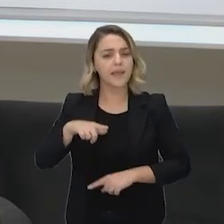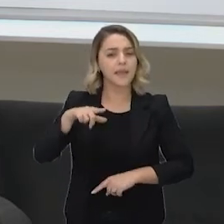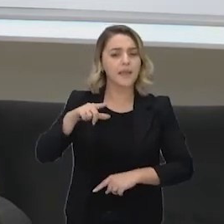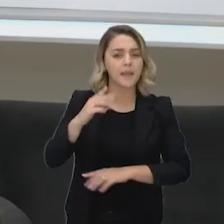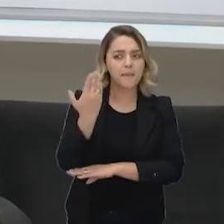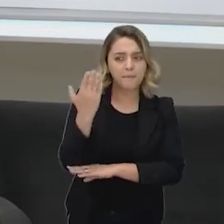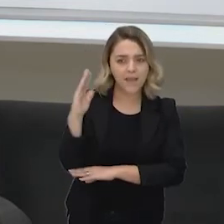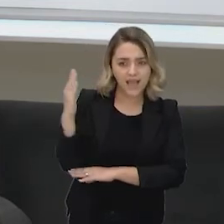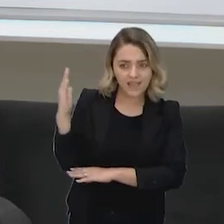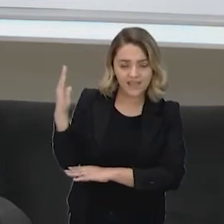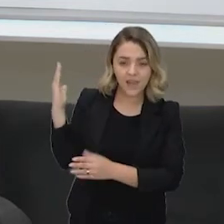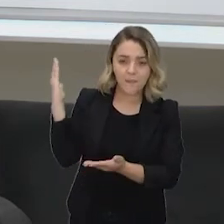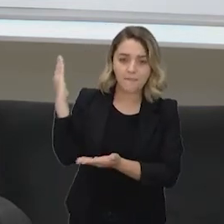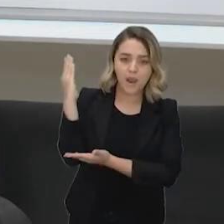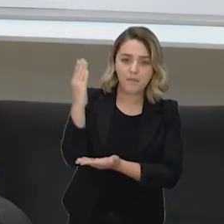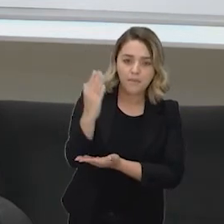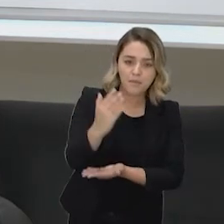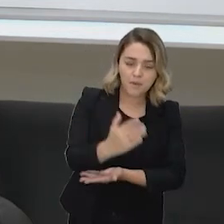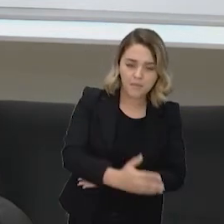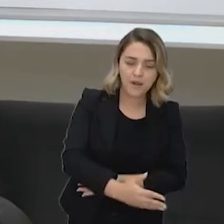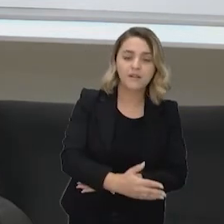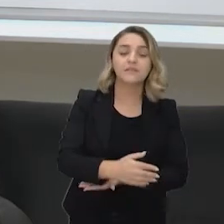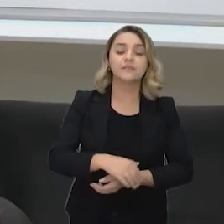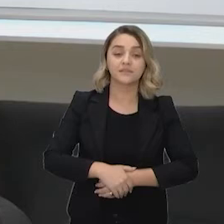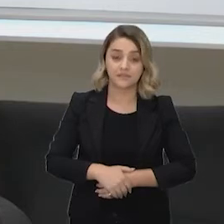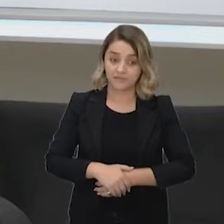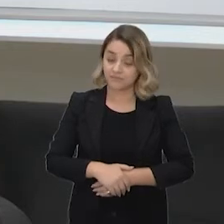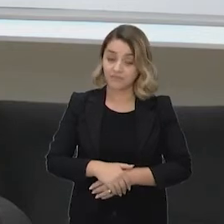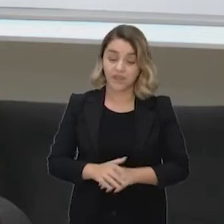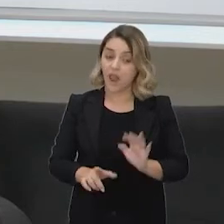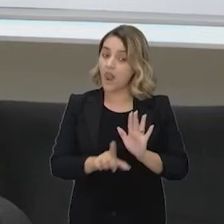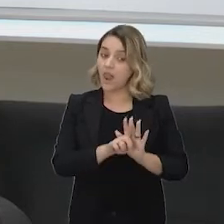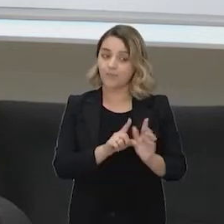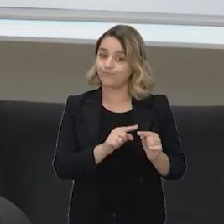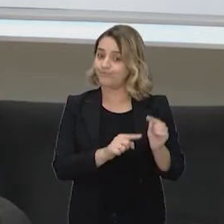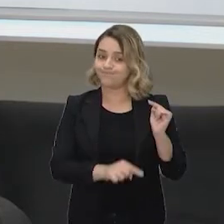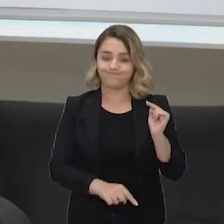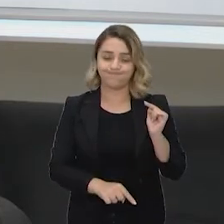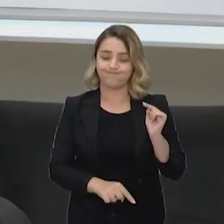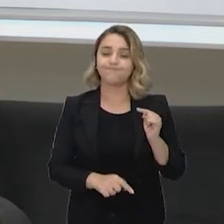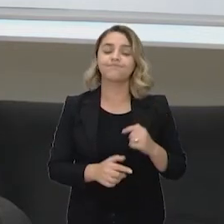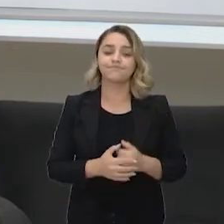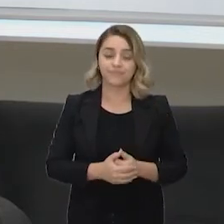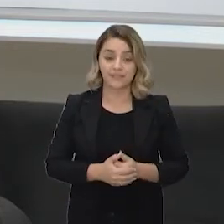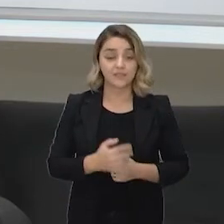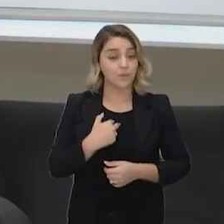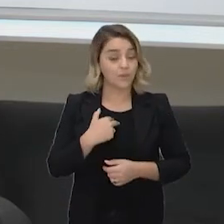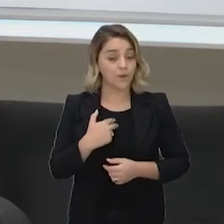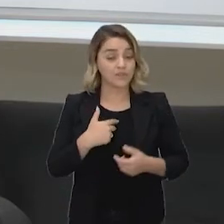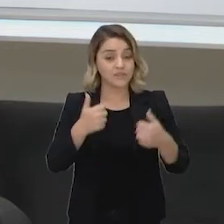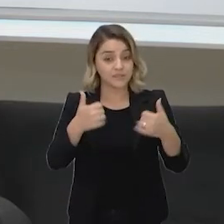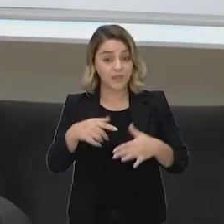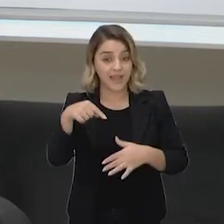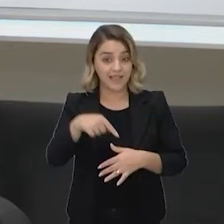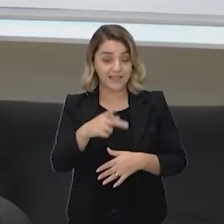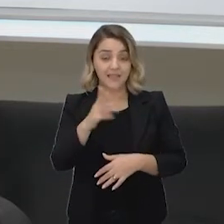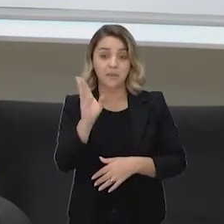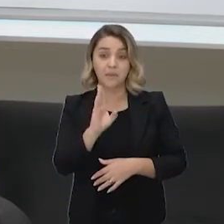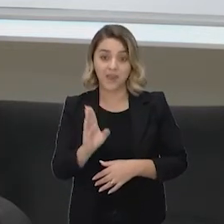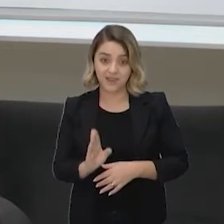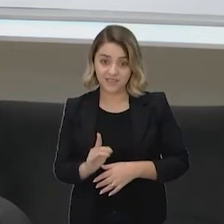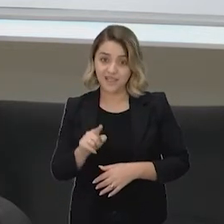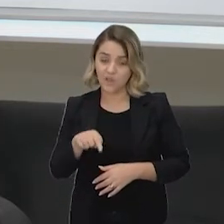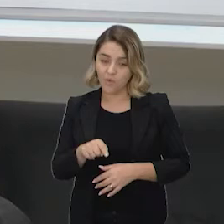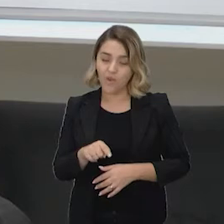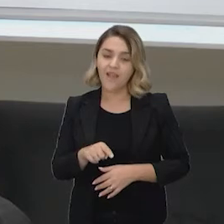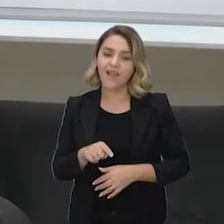oriunda de desmatamento, que aí é uma madeira oriunda de forma ilegal. Né? E aí a gente não pode dizer que o nosso carvão é um carvão verde, né? A